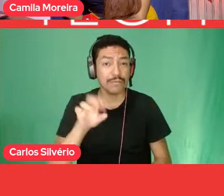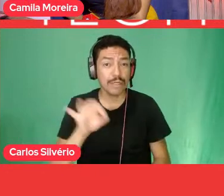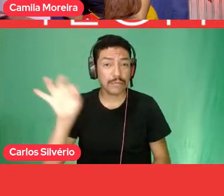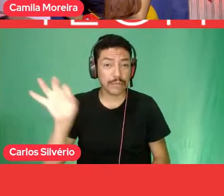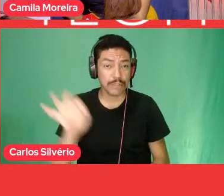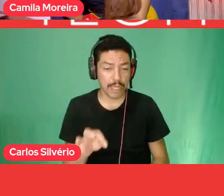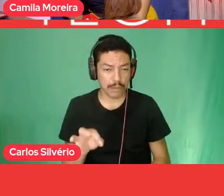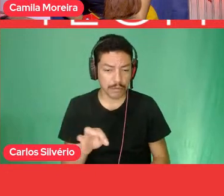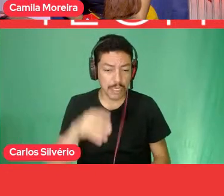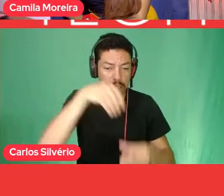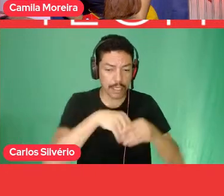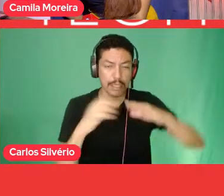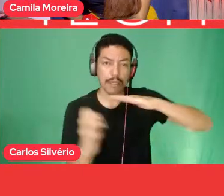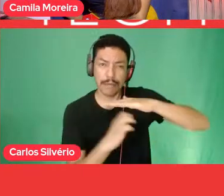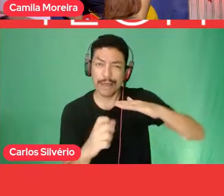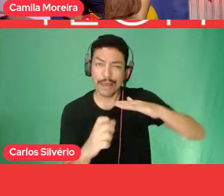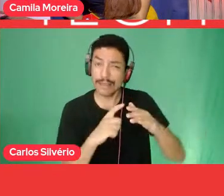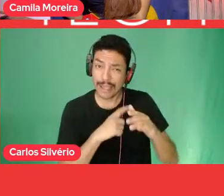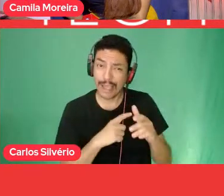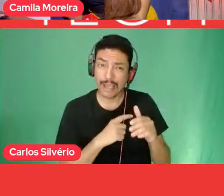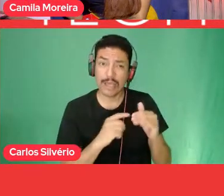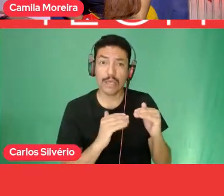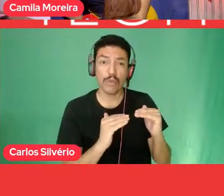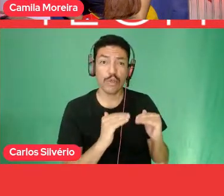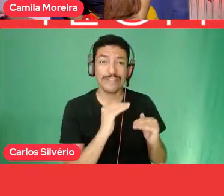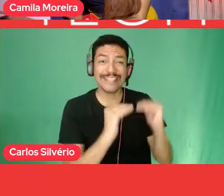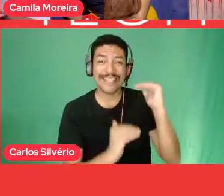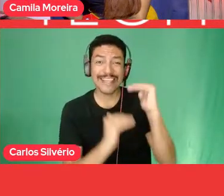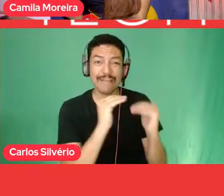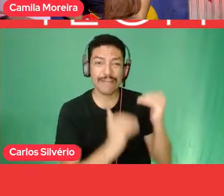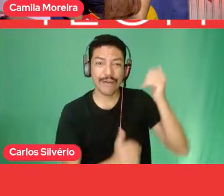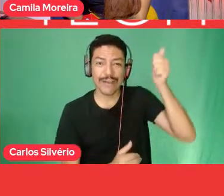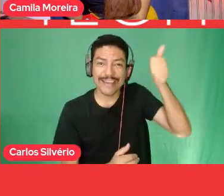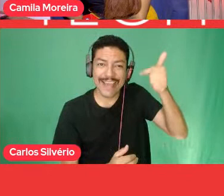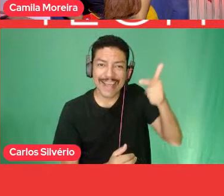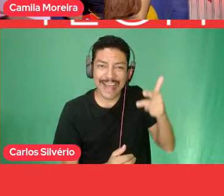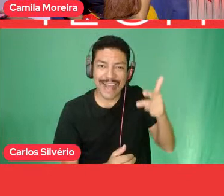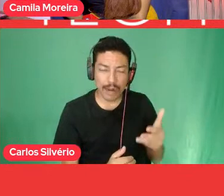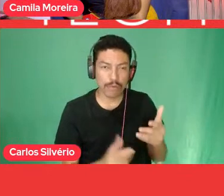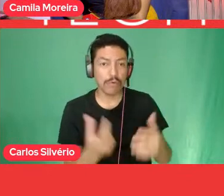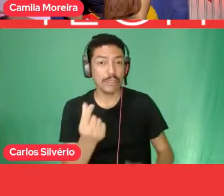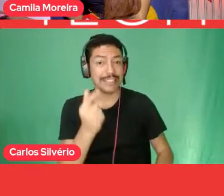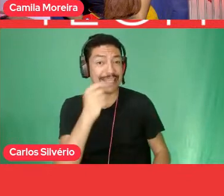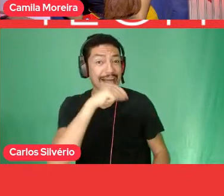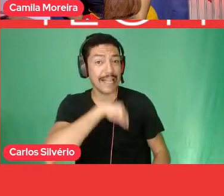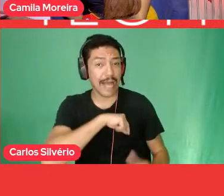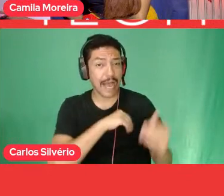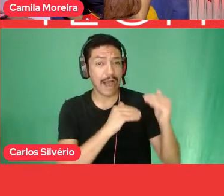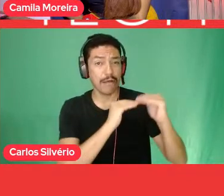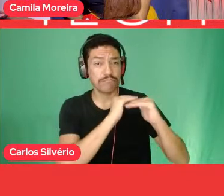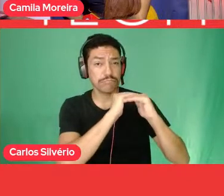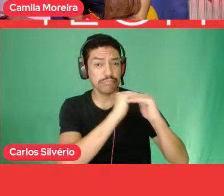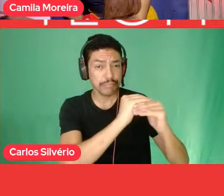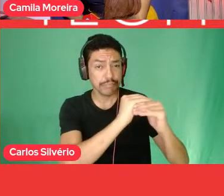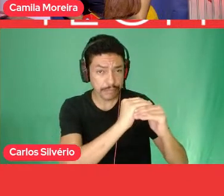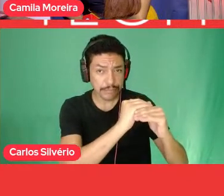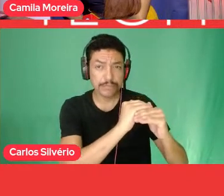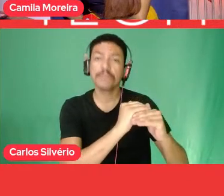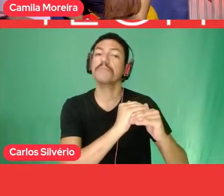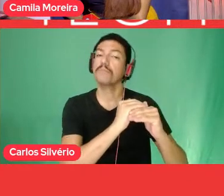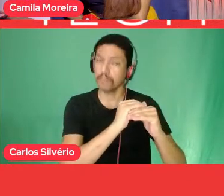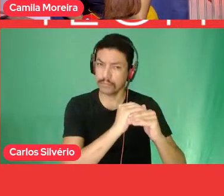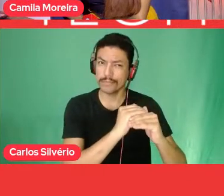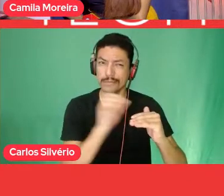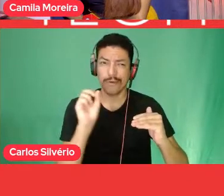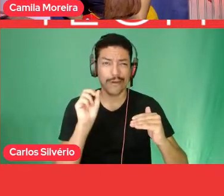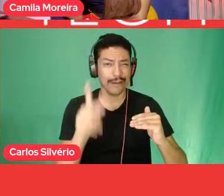mesma representatividade em todos os níveis, e aí você olha os salários e isso está completamente equiparado, talvez, de fato, você